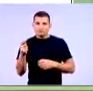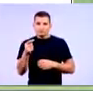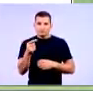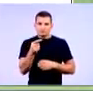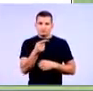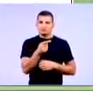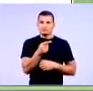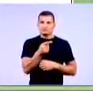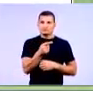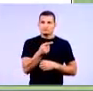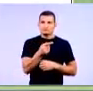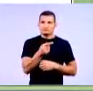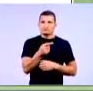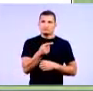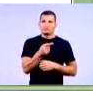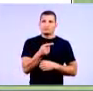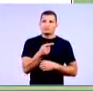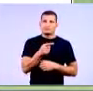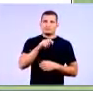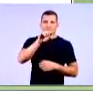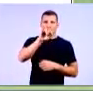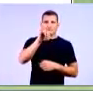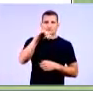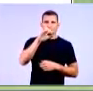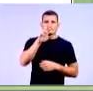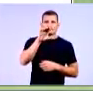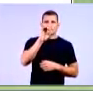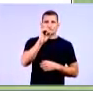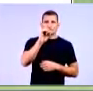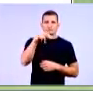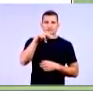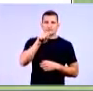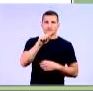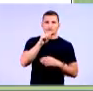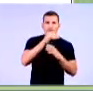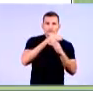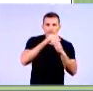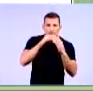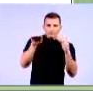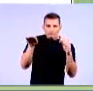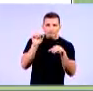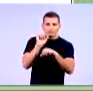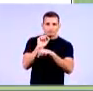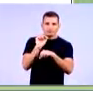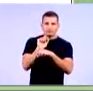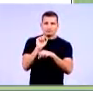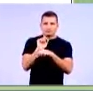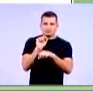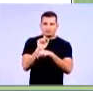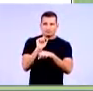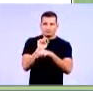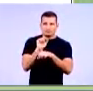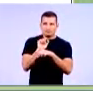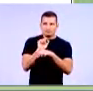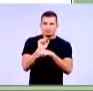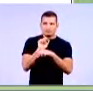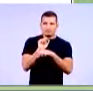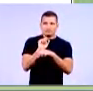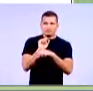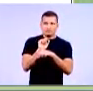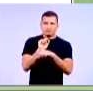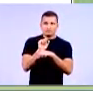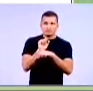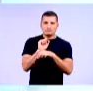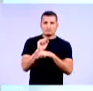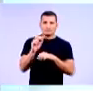mensagem síncrona é aquela que a gente envia e espera a realização da operação. Então a mensagem síncrona, você manda a mensagem